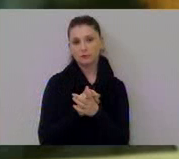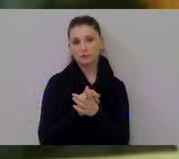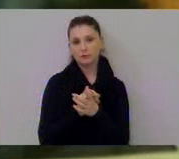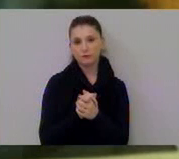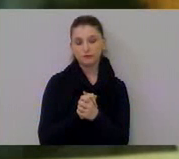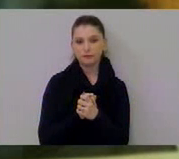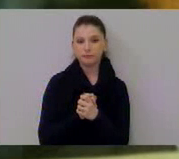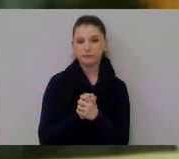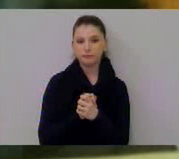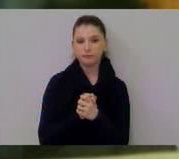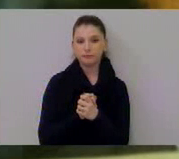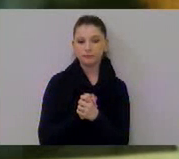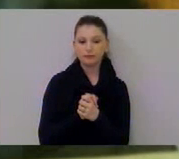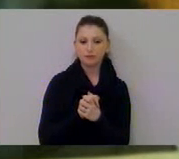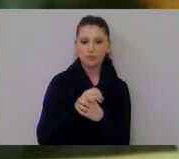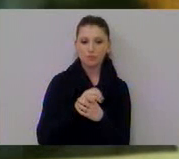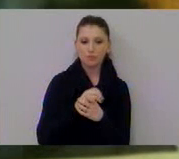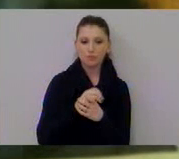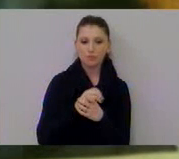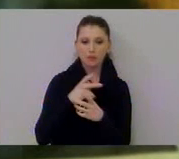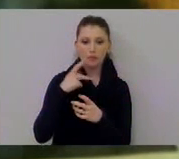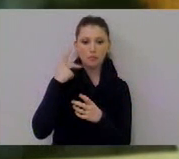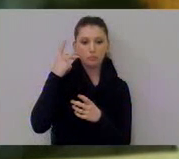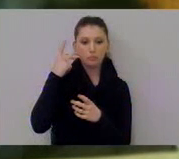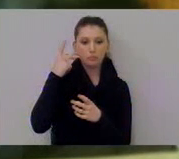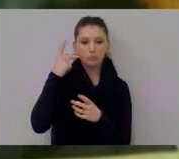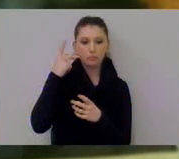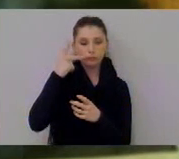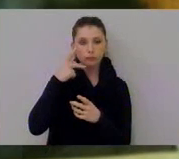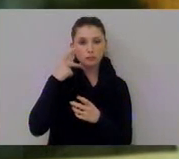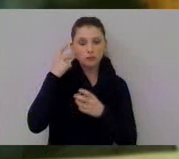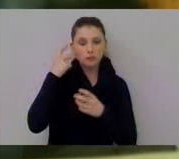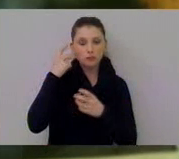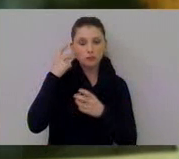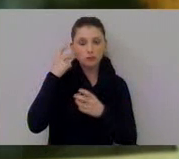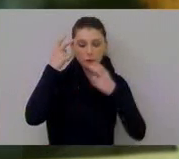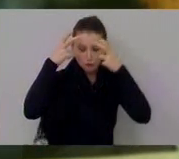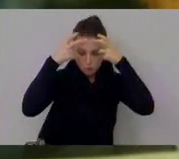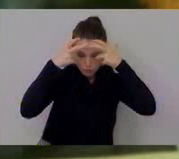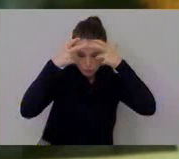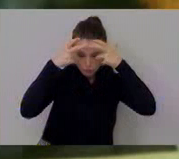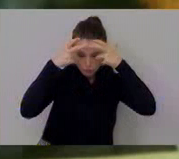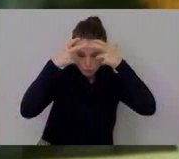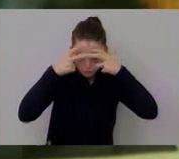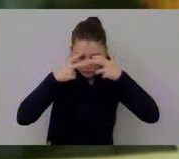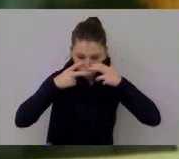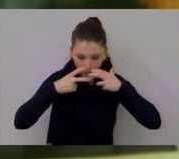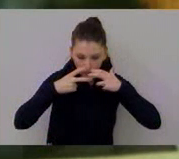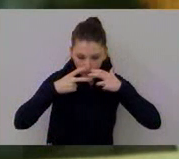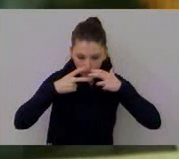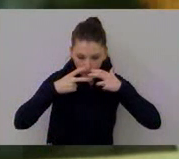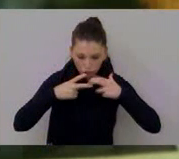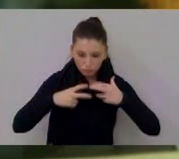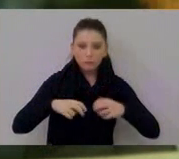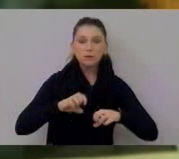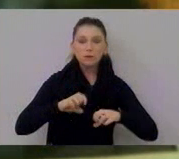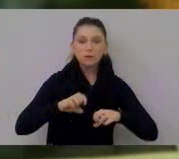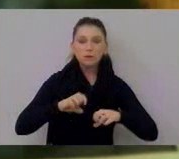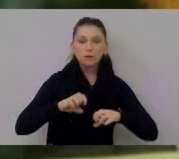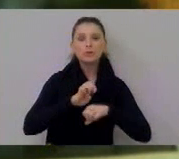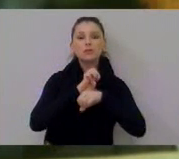Um político que honrou o estado de Santa Catarina,